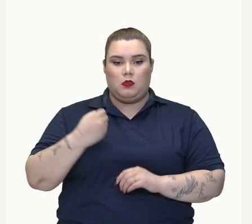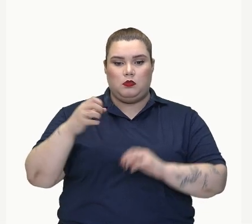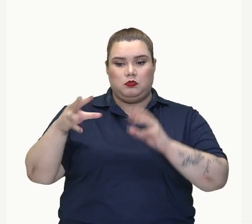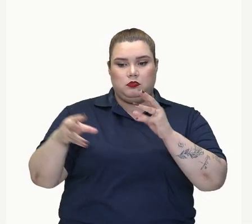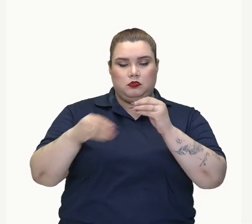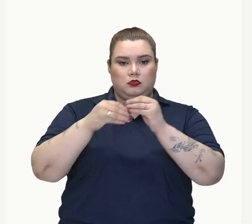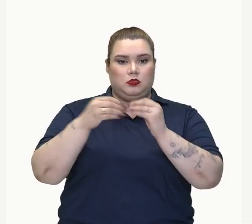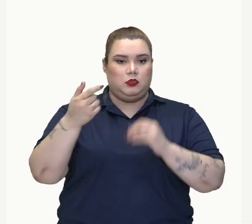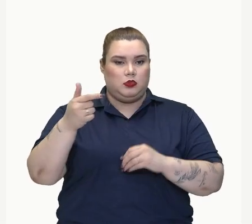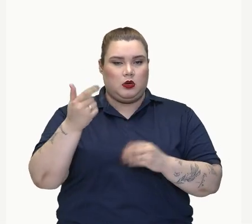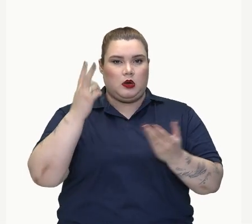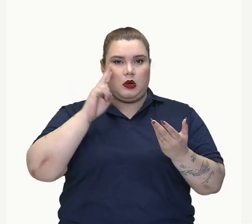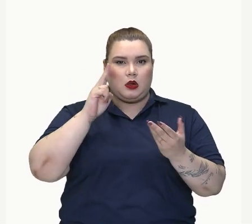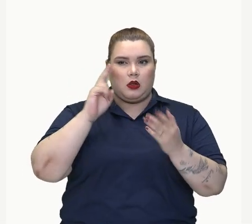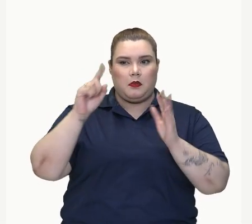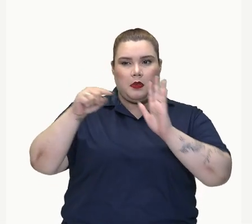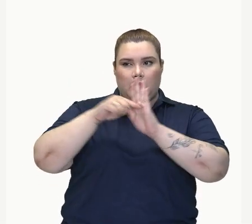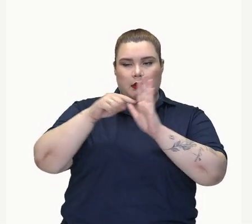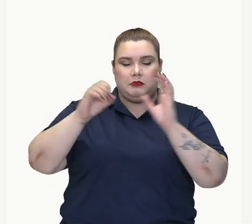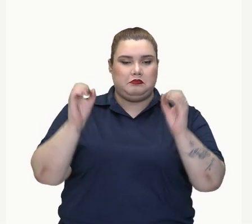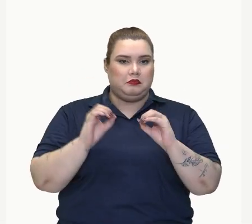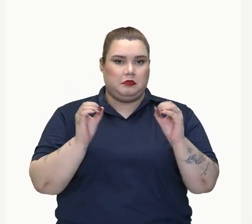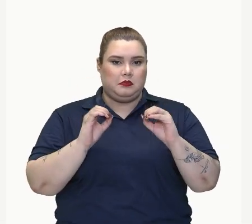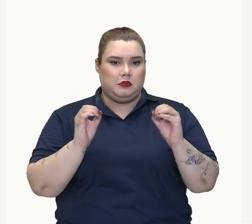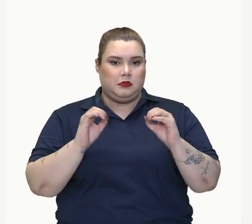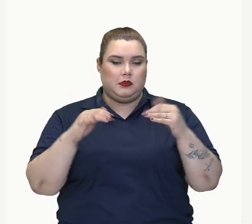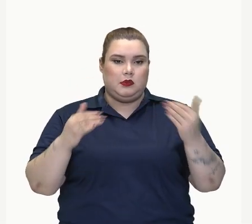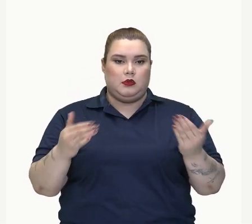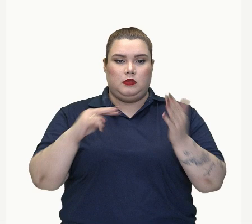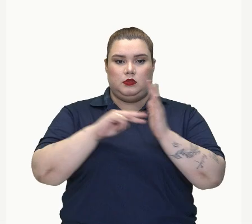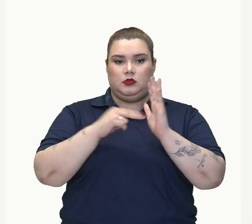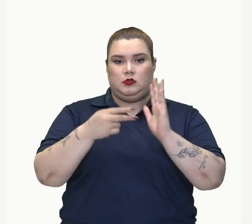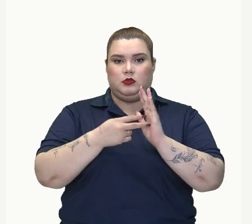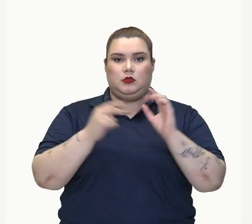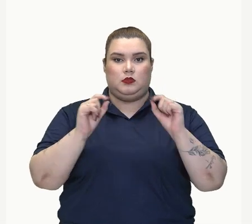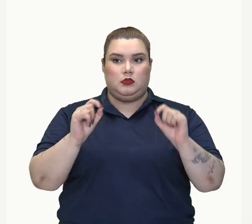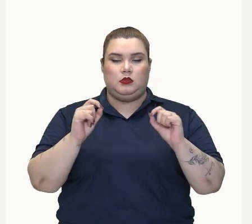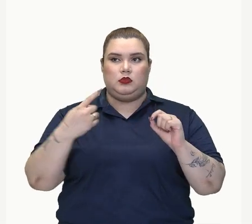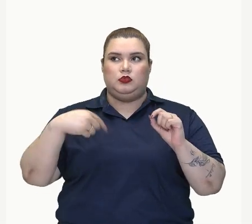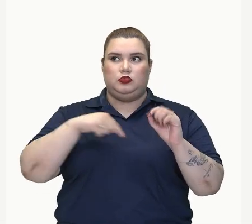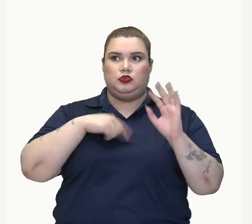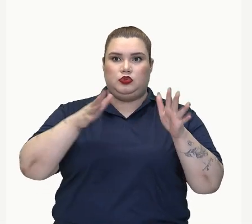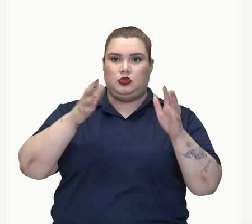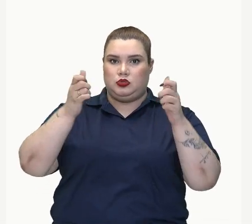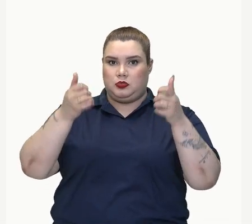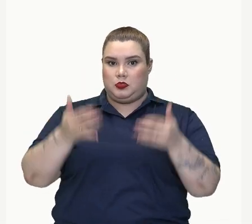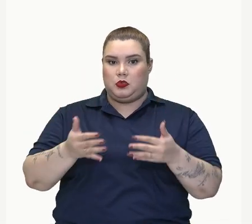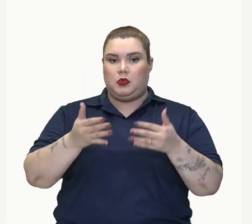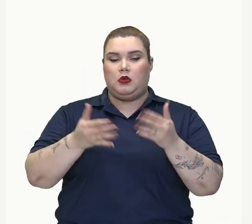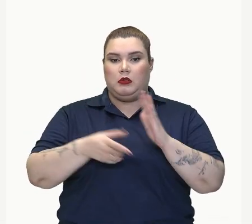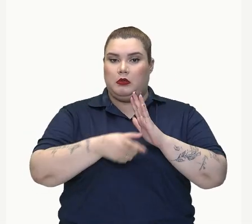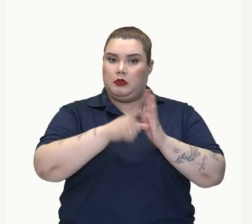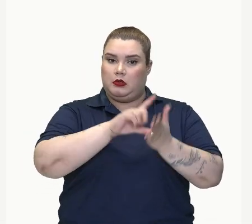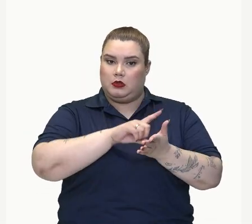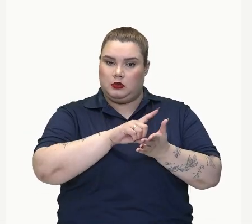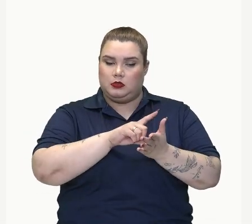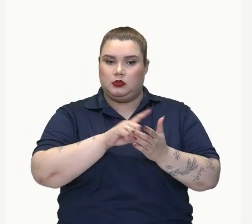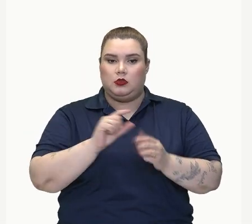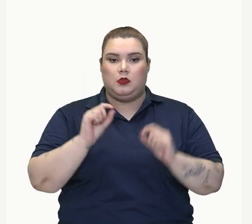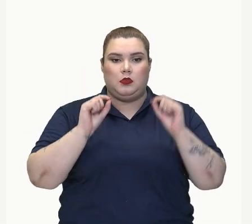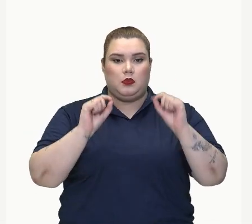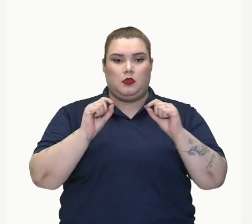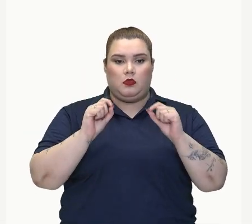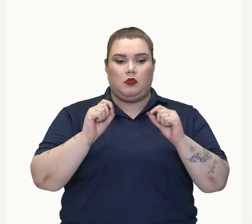Aquela subtraçãozinha, né? Então isso significa, como eu já mencionei antes, né, que o centro